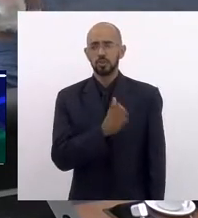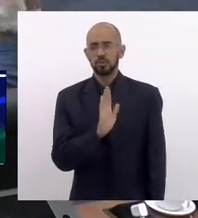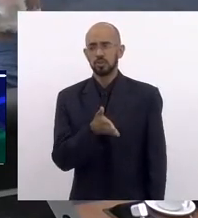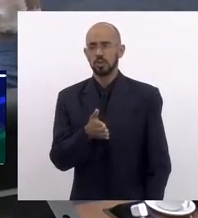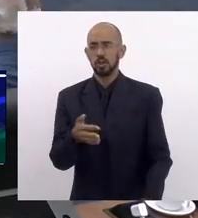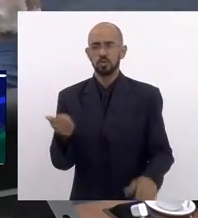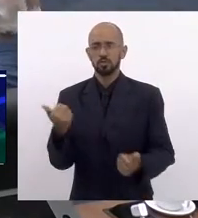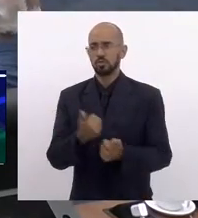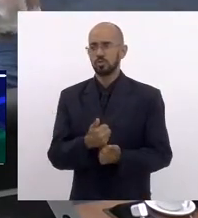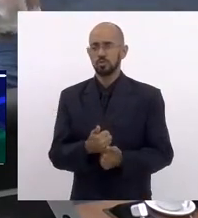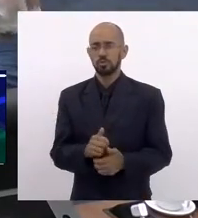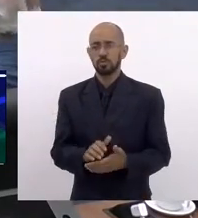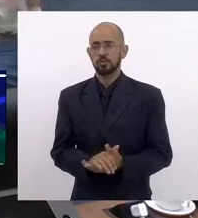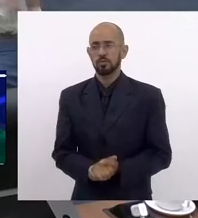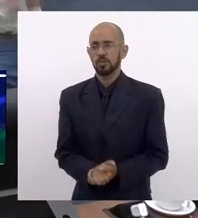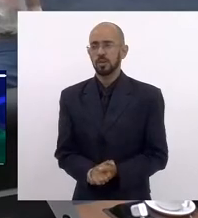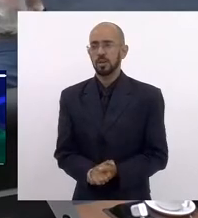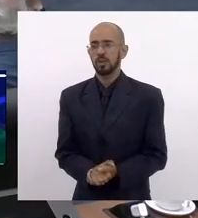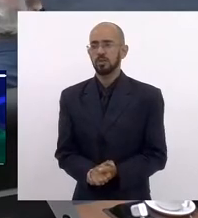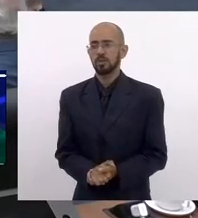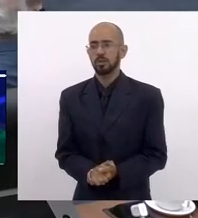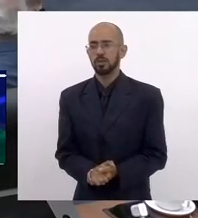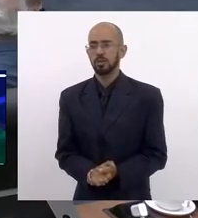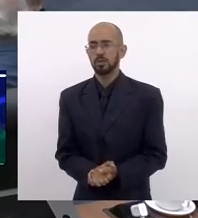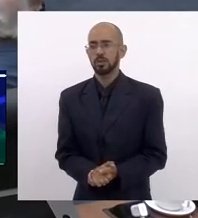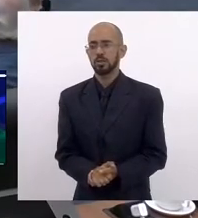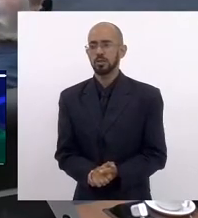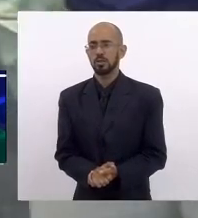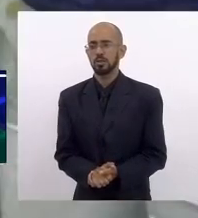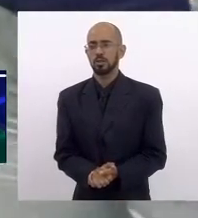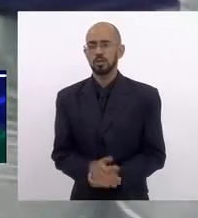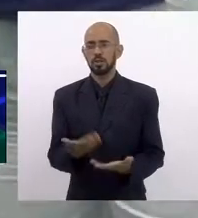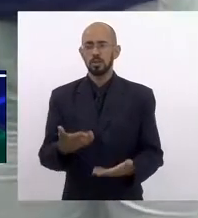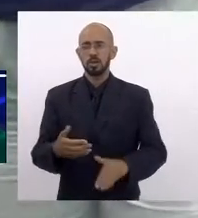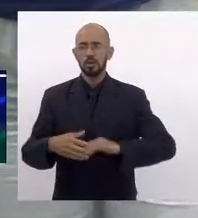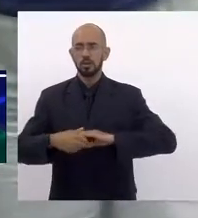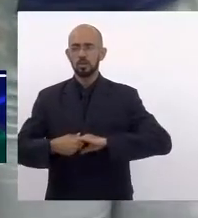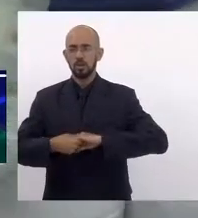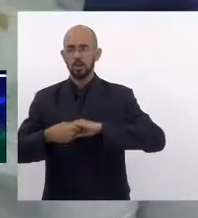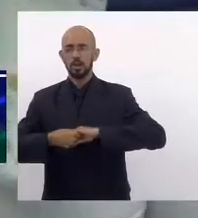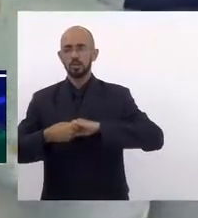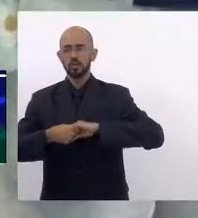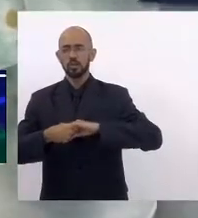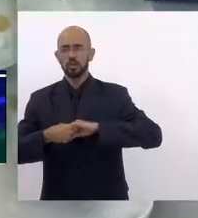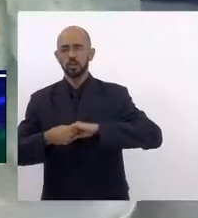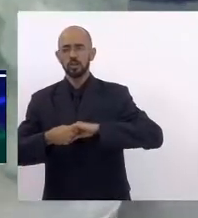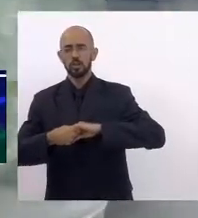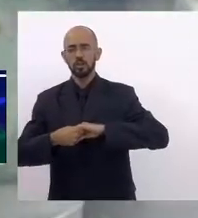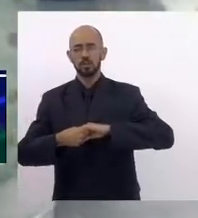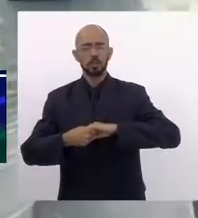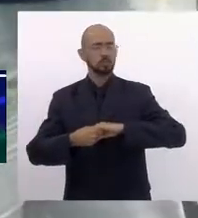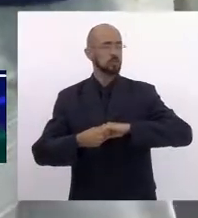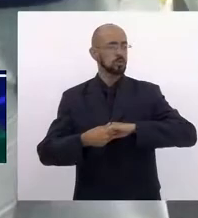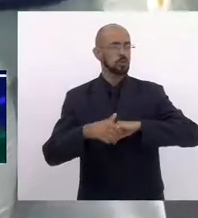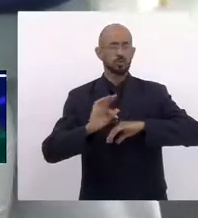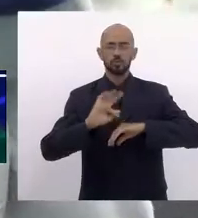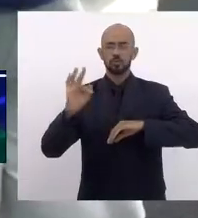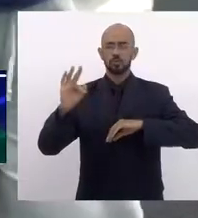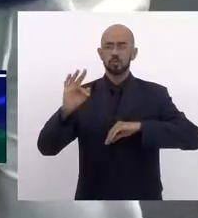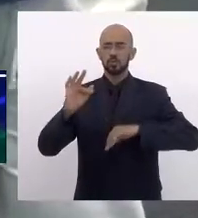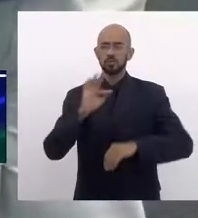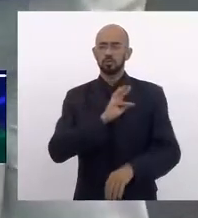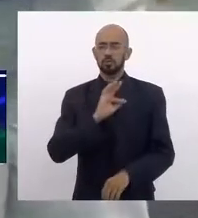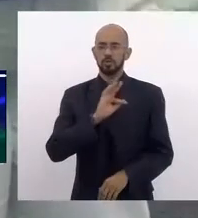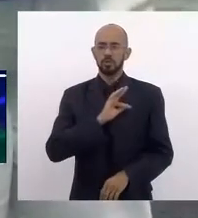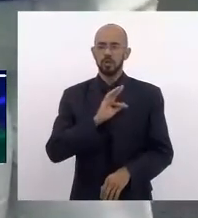substitutivo. Presidente Tiaju, eu quero aqui saudar os futuros policiais, nossos companheiros da